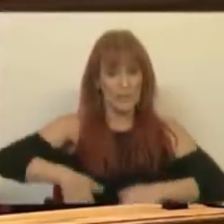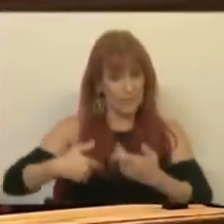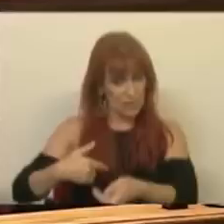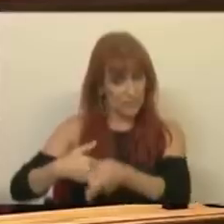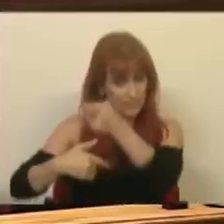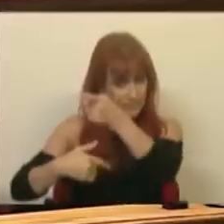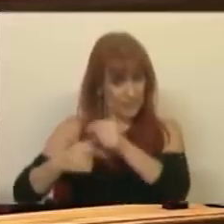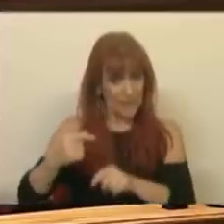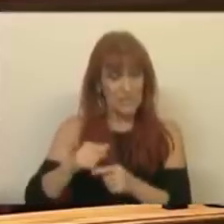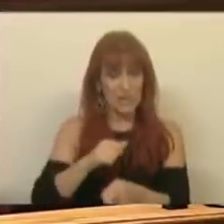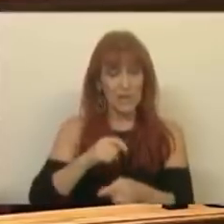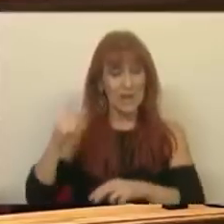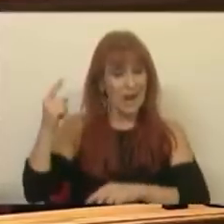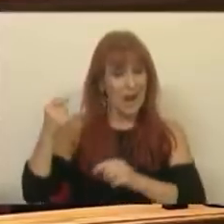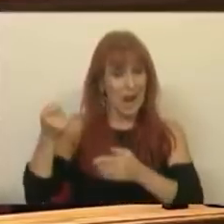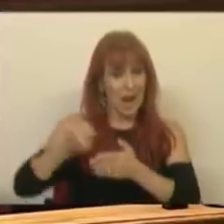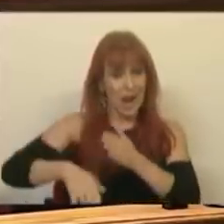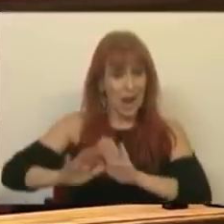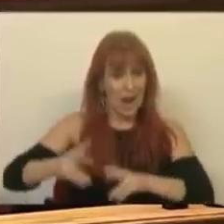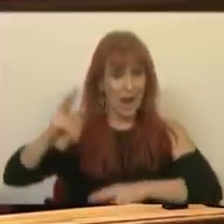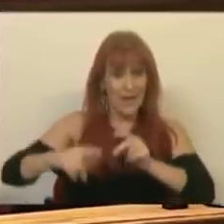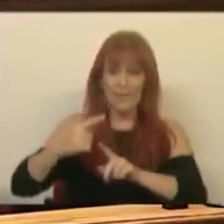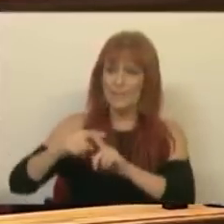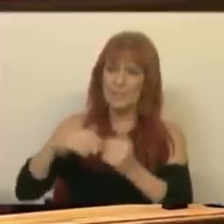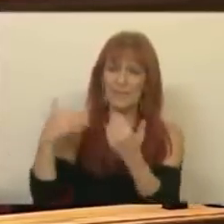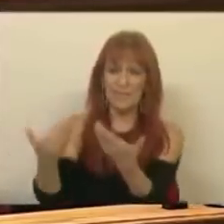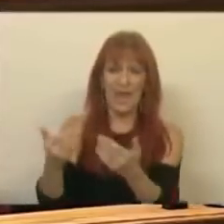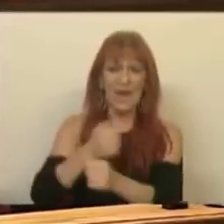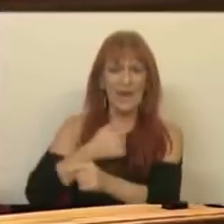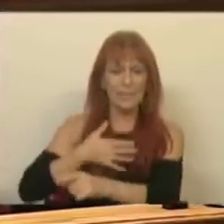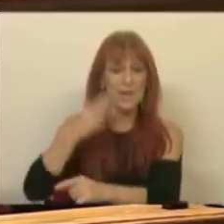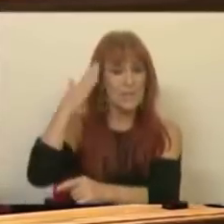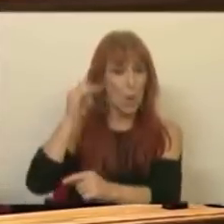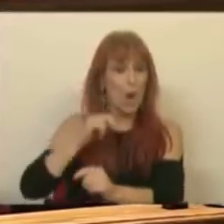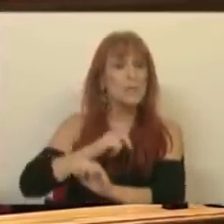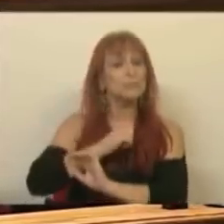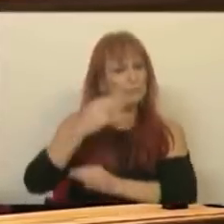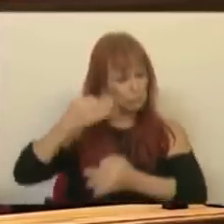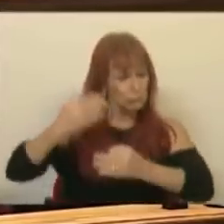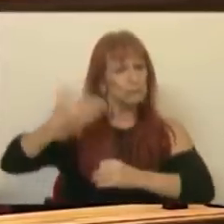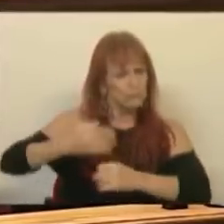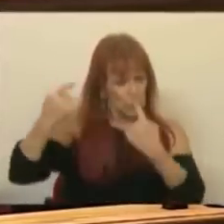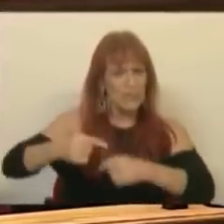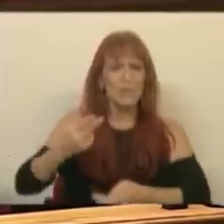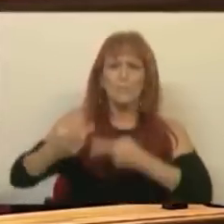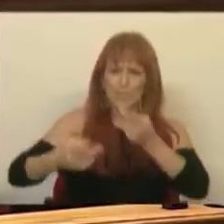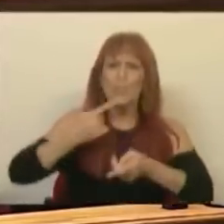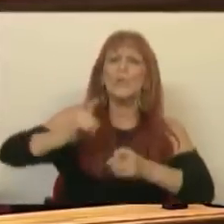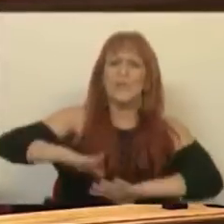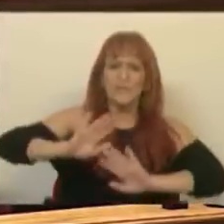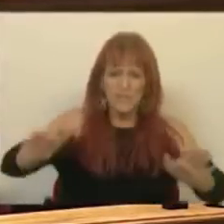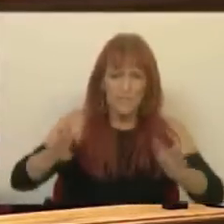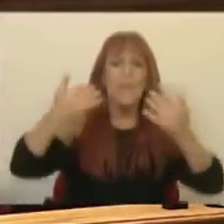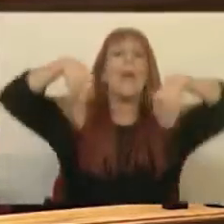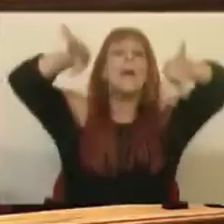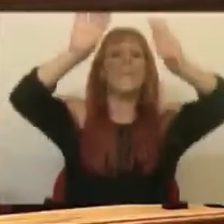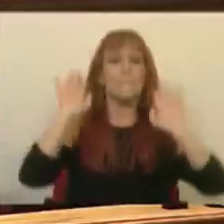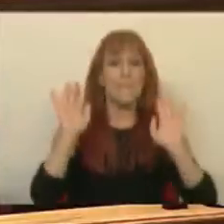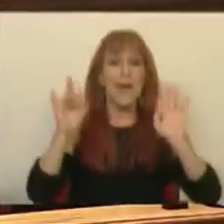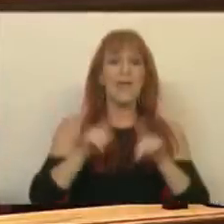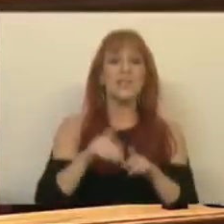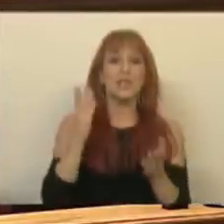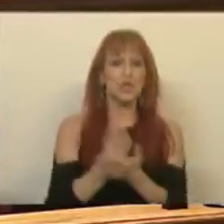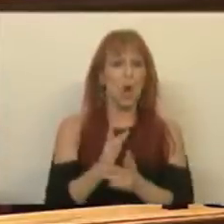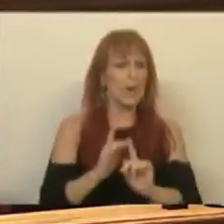as intenções fiscais os benefícios concedidos à empresa parece-nos da melhor justiça que haja de facto essa apreciação mas não podemos